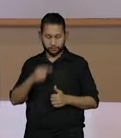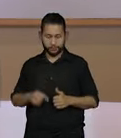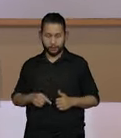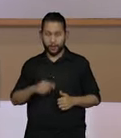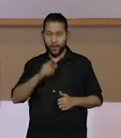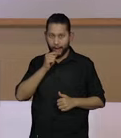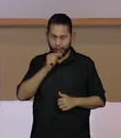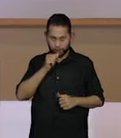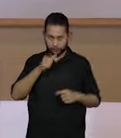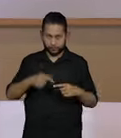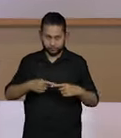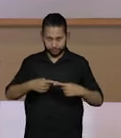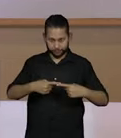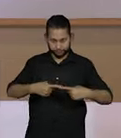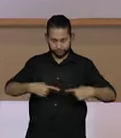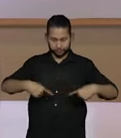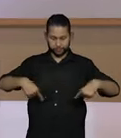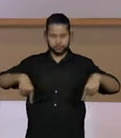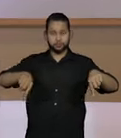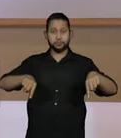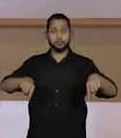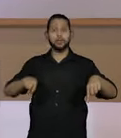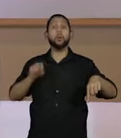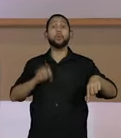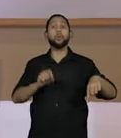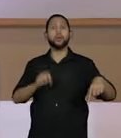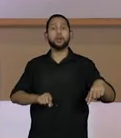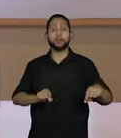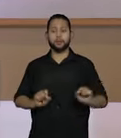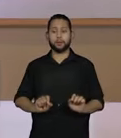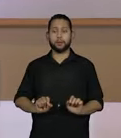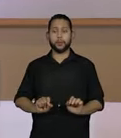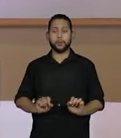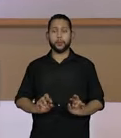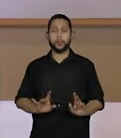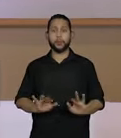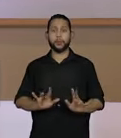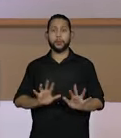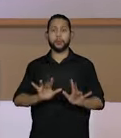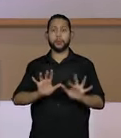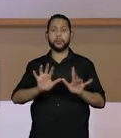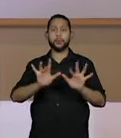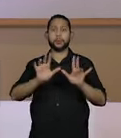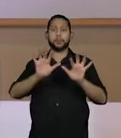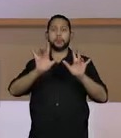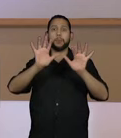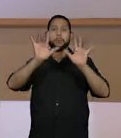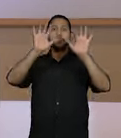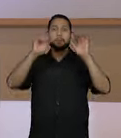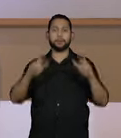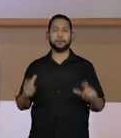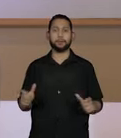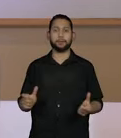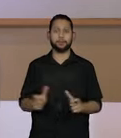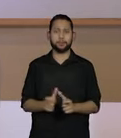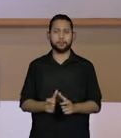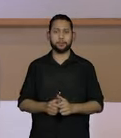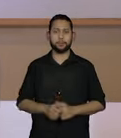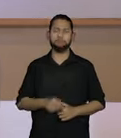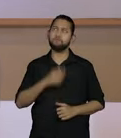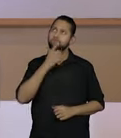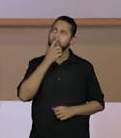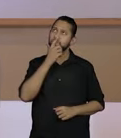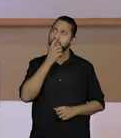tem uma água evaporando. Se essa água está evaporando, essa água